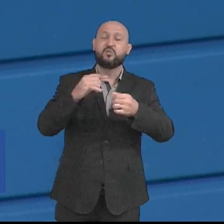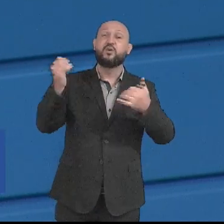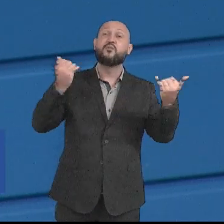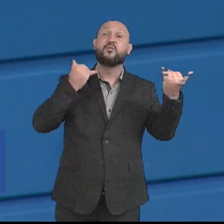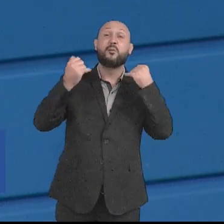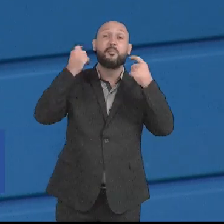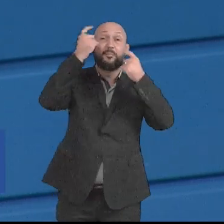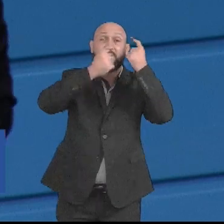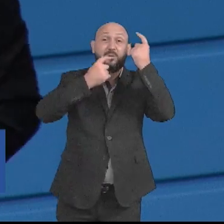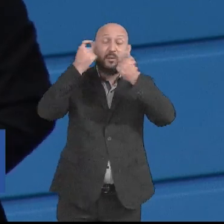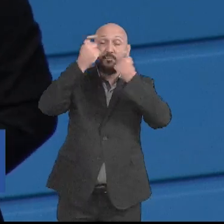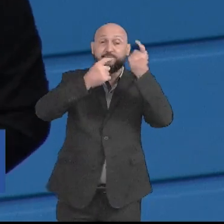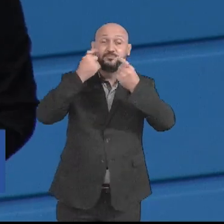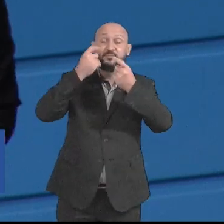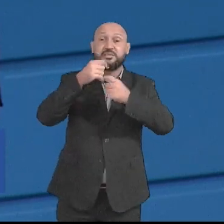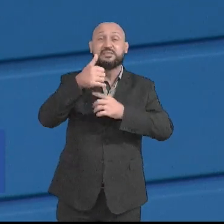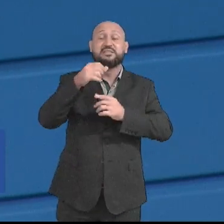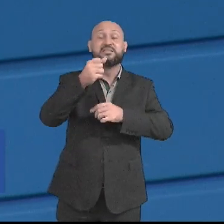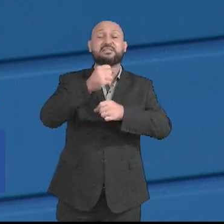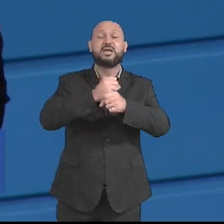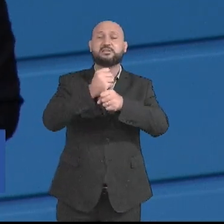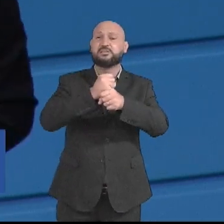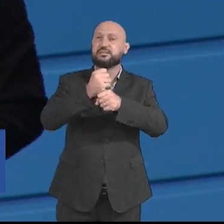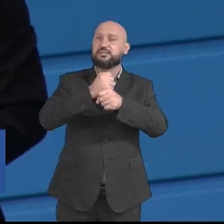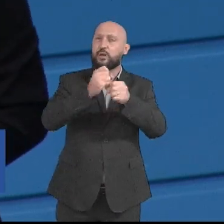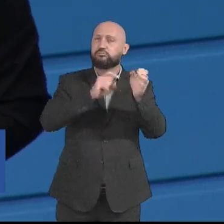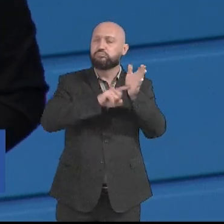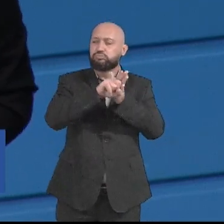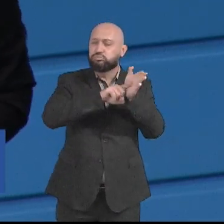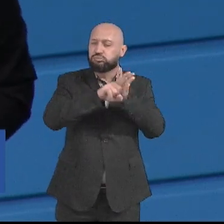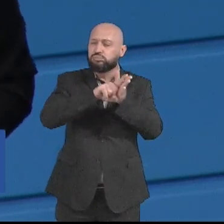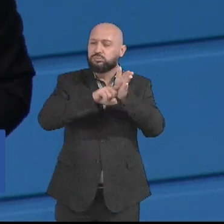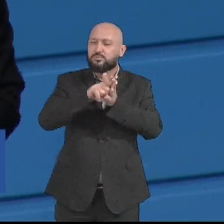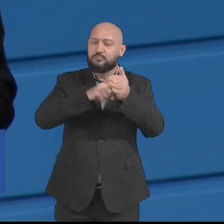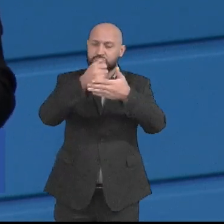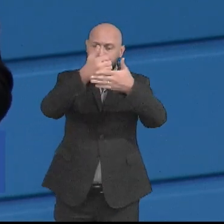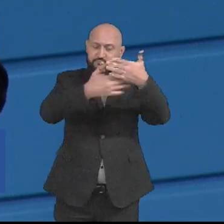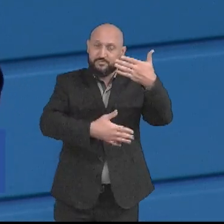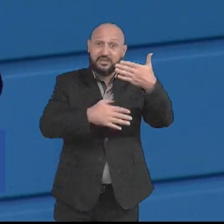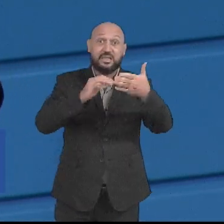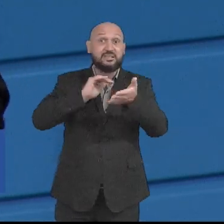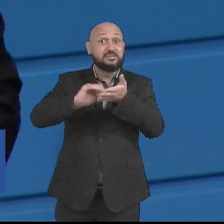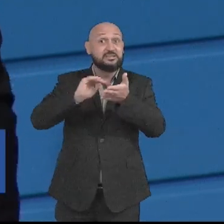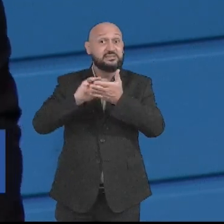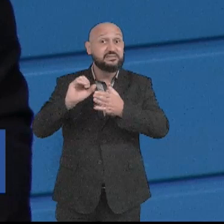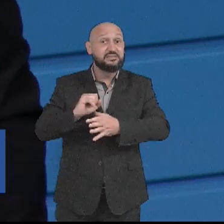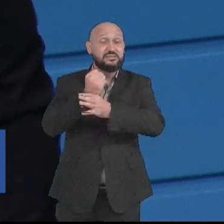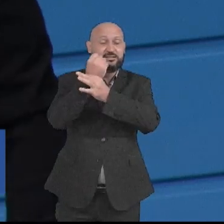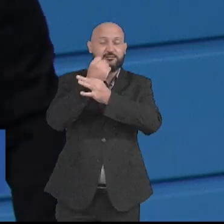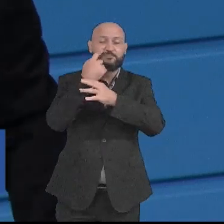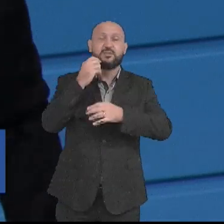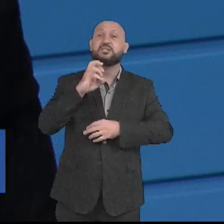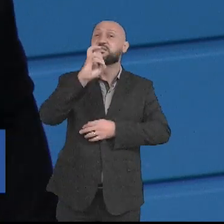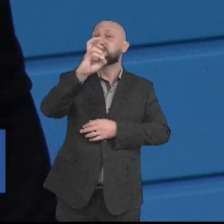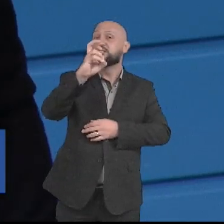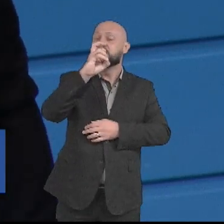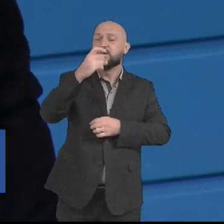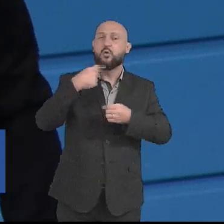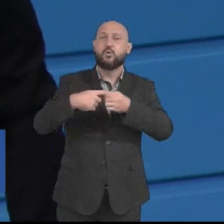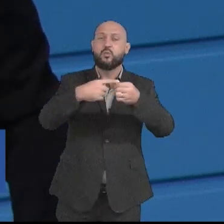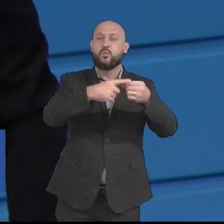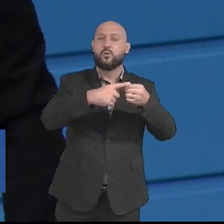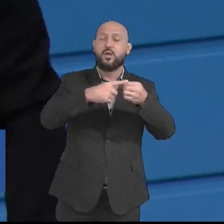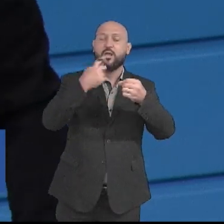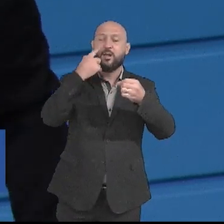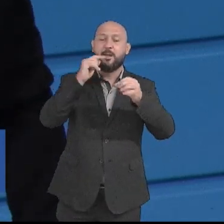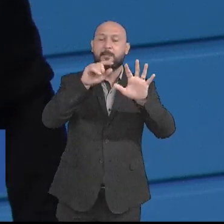dado preocupante, em 10 anos, conforme pesquisa, dados da Sejusp, 5 cidades configuram no mapa